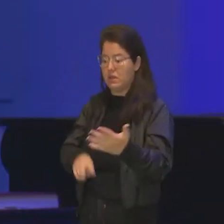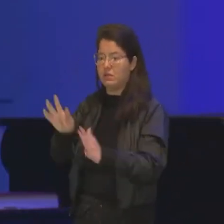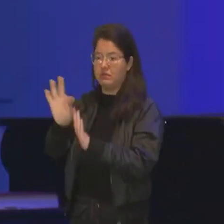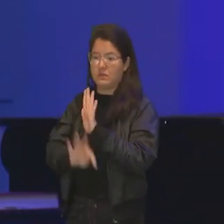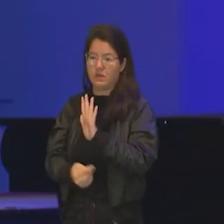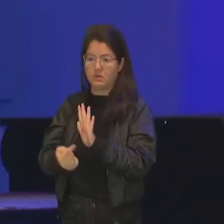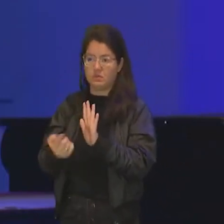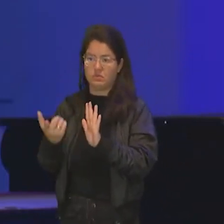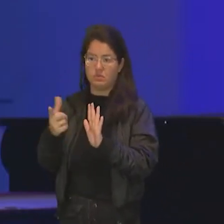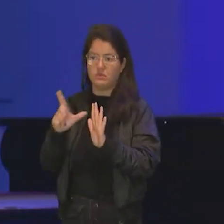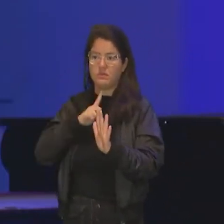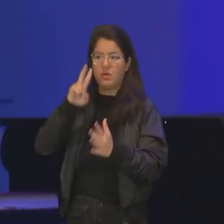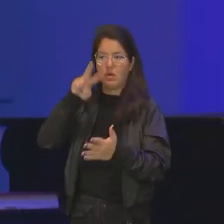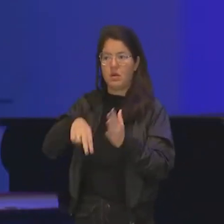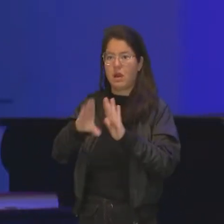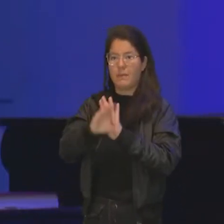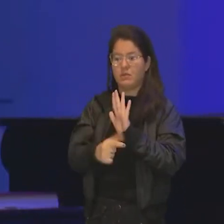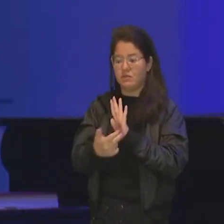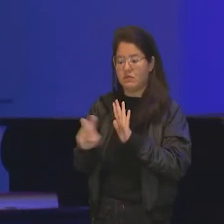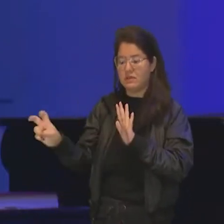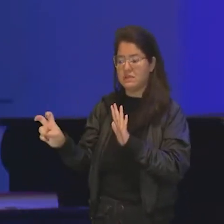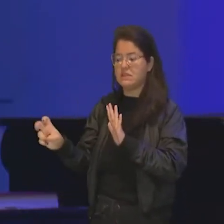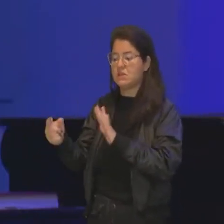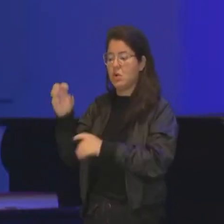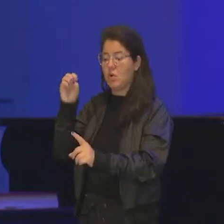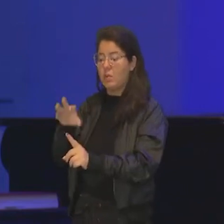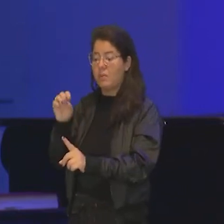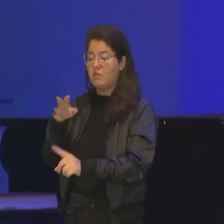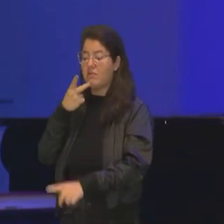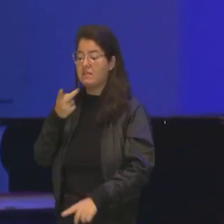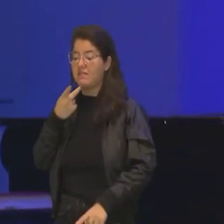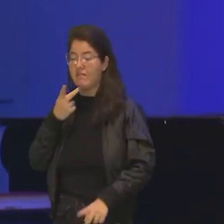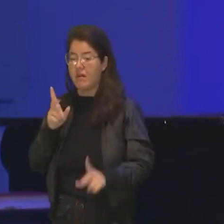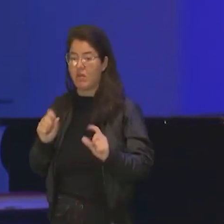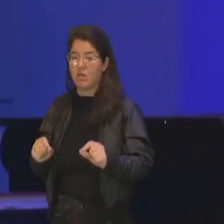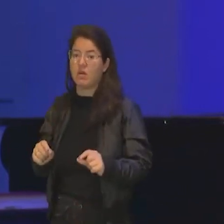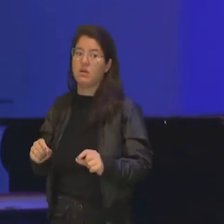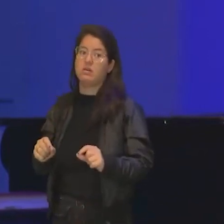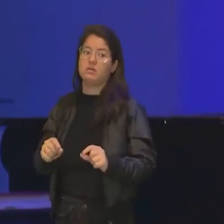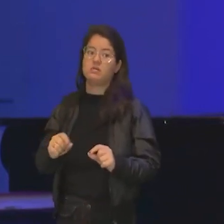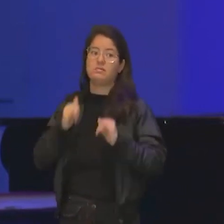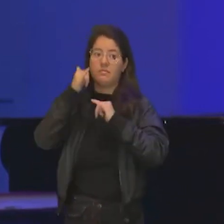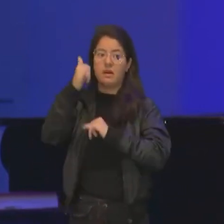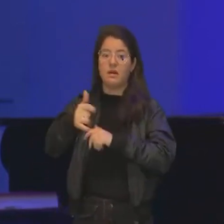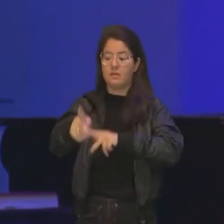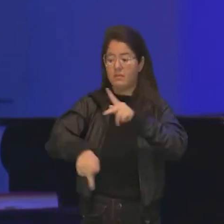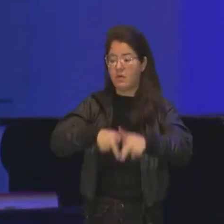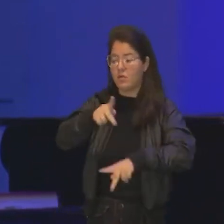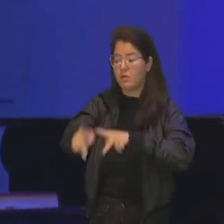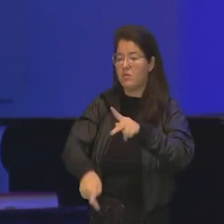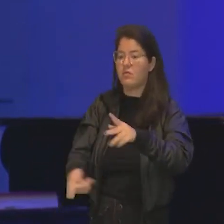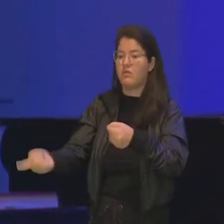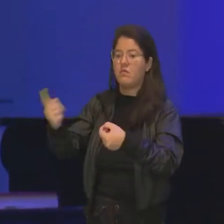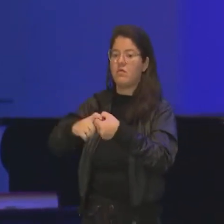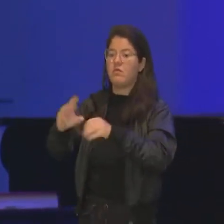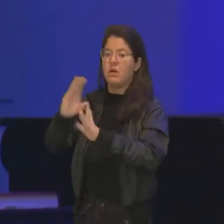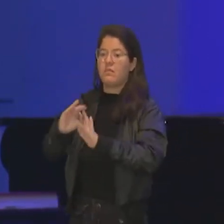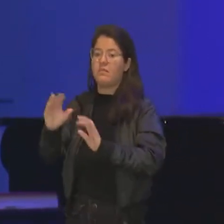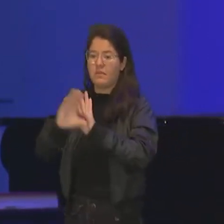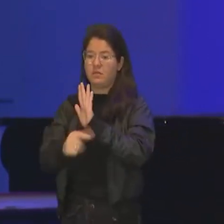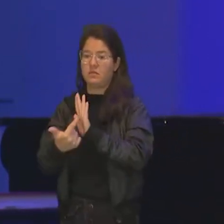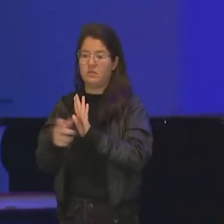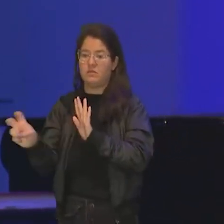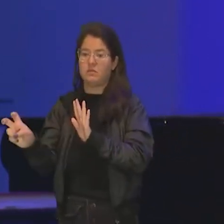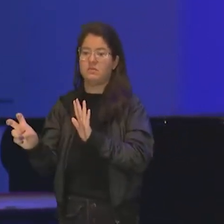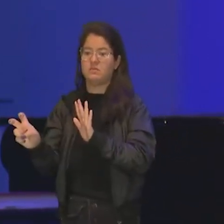capítulo 25, quando o profeta fala ao seu povo, volte aí o capítulo 25 para você